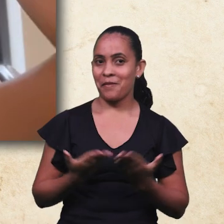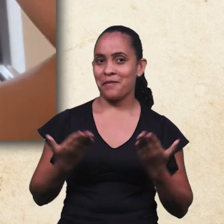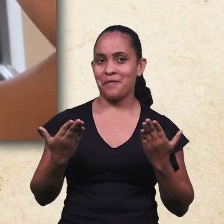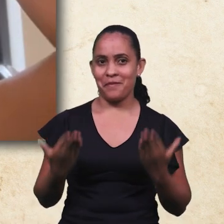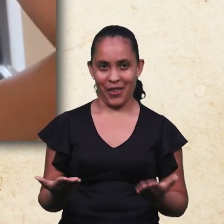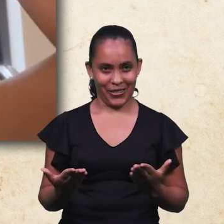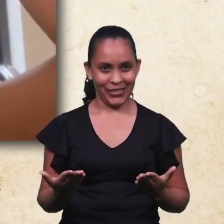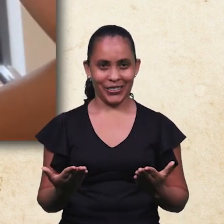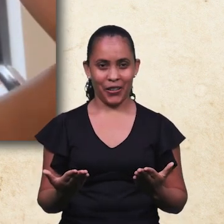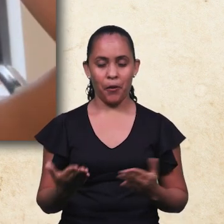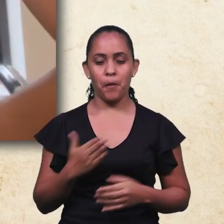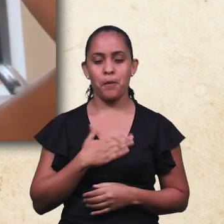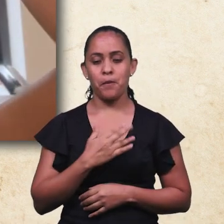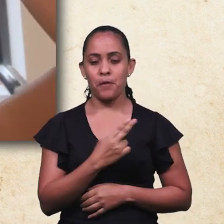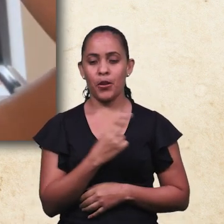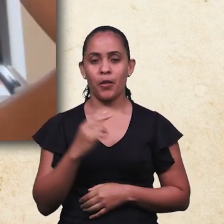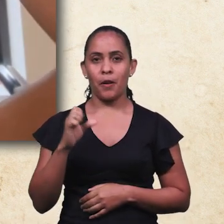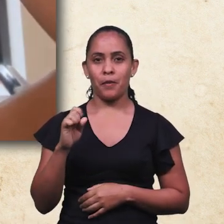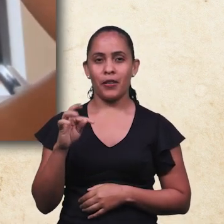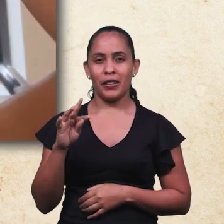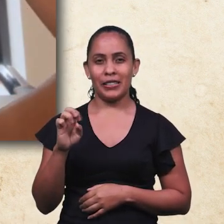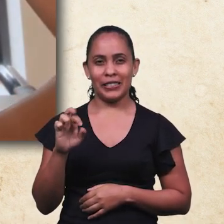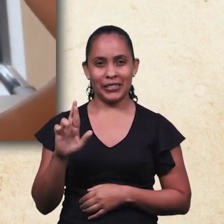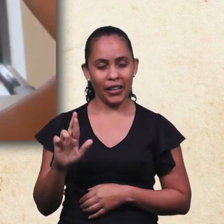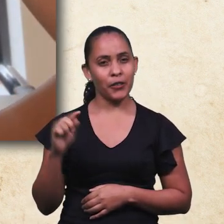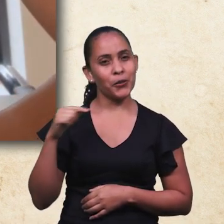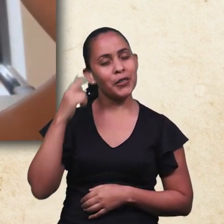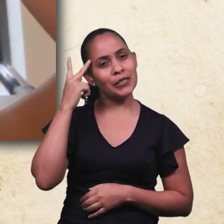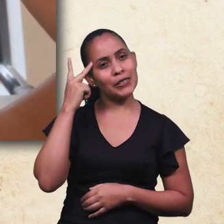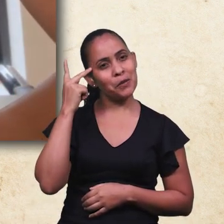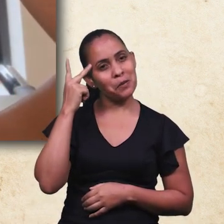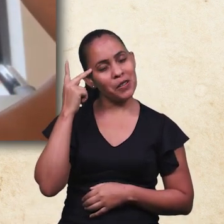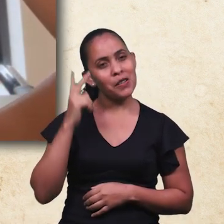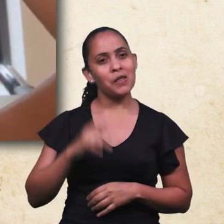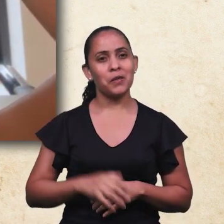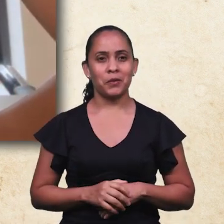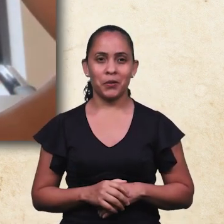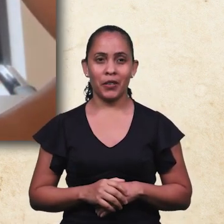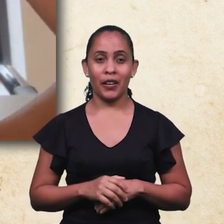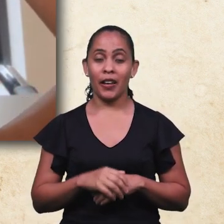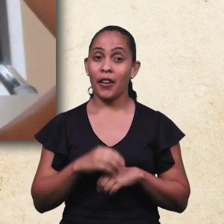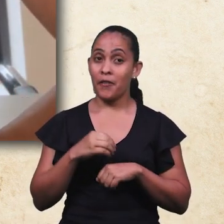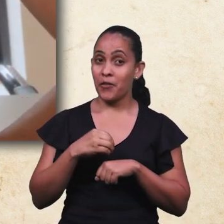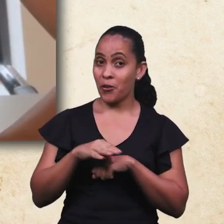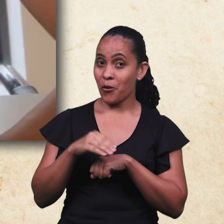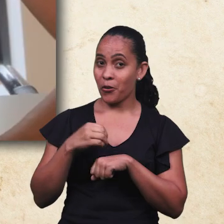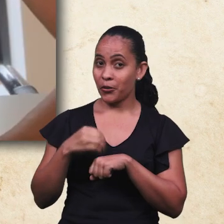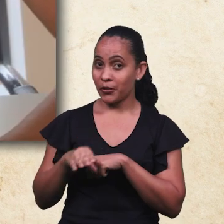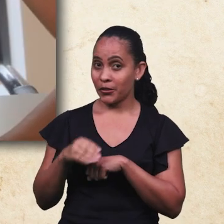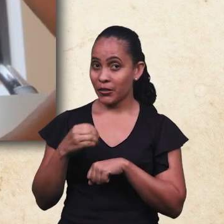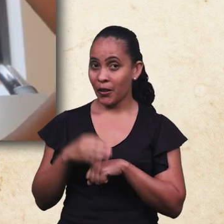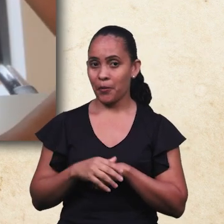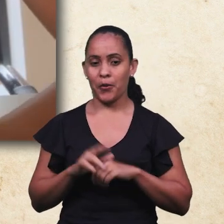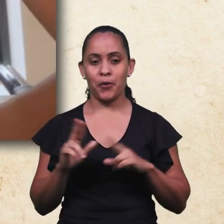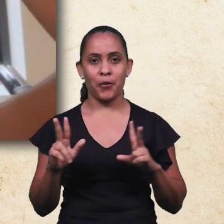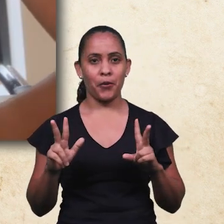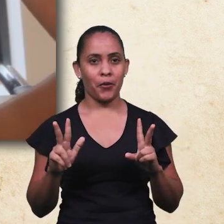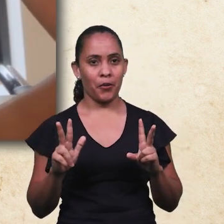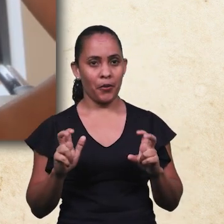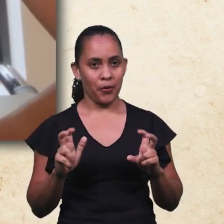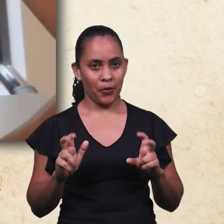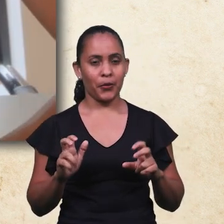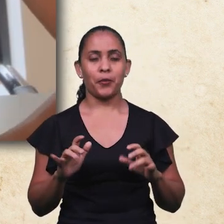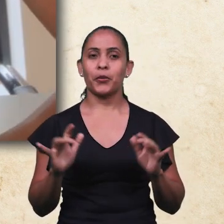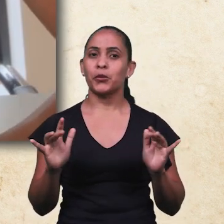Paz do Senhor, irmãos, meu nome é Esther, sou daqui de São Paulo e vim aqui contribuir com o tema Porque Deus